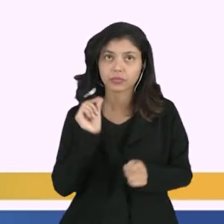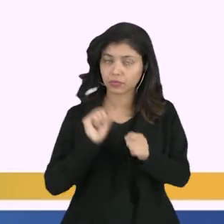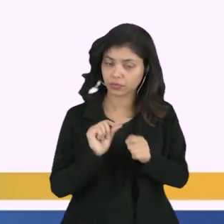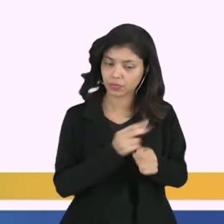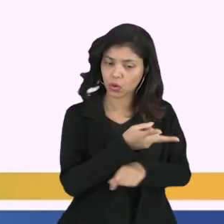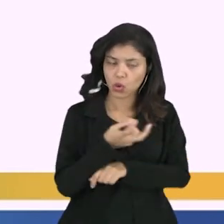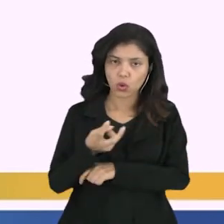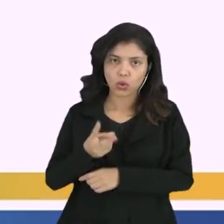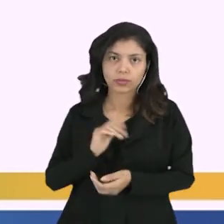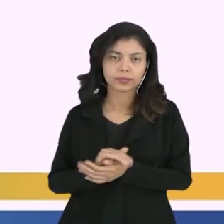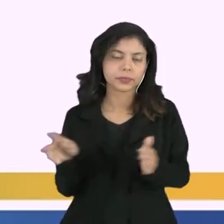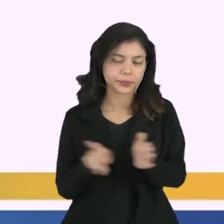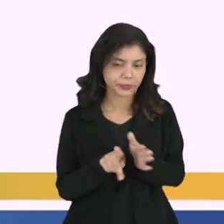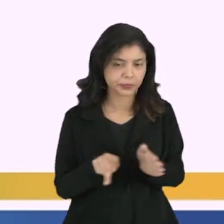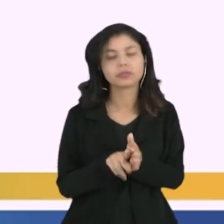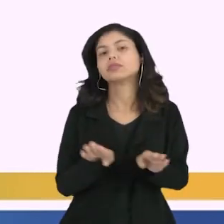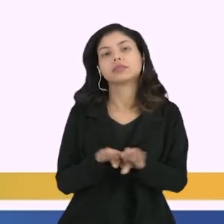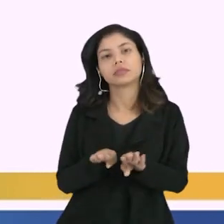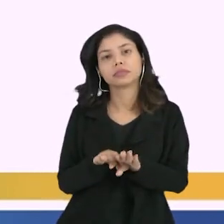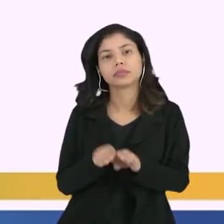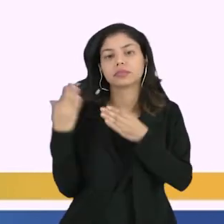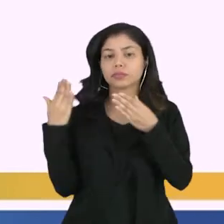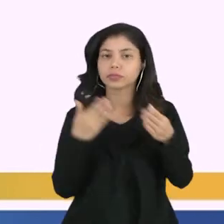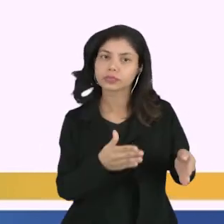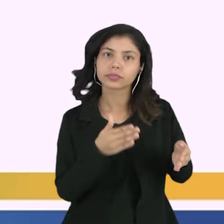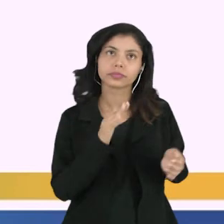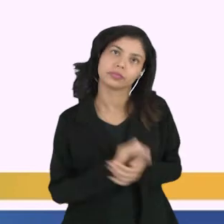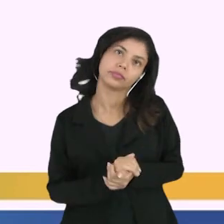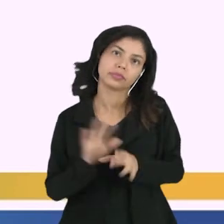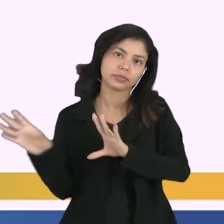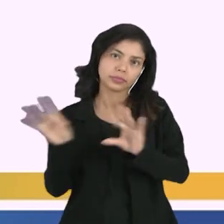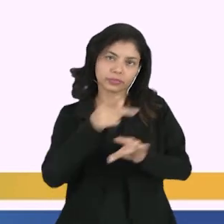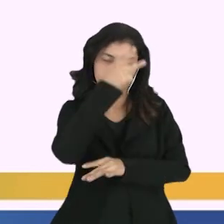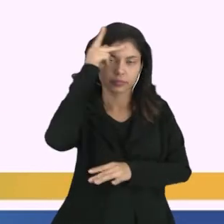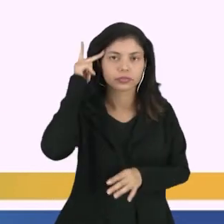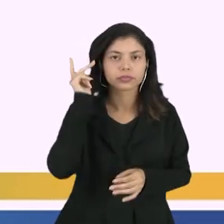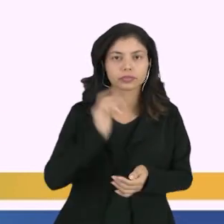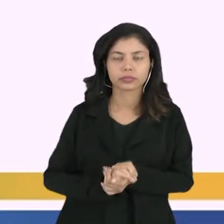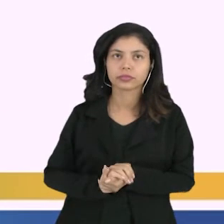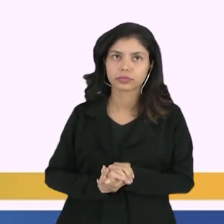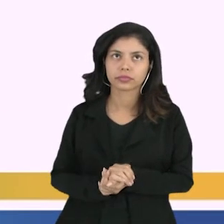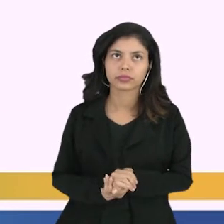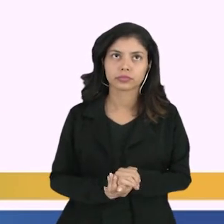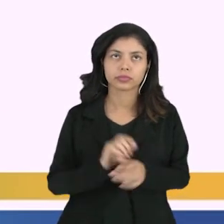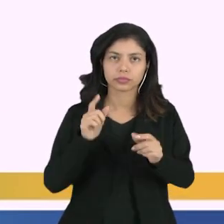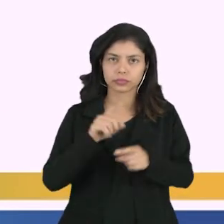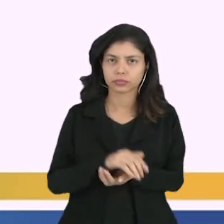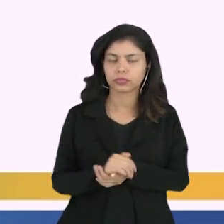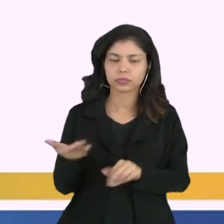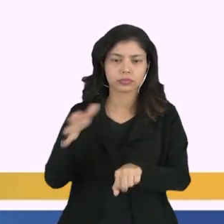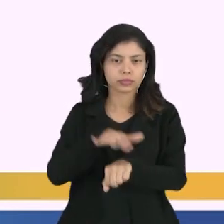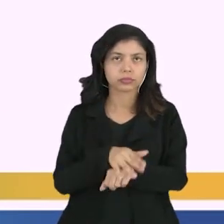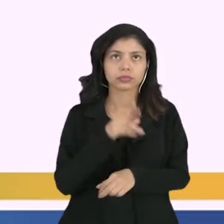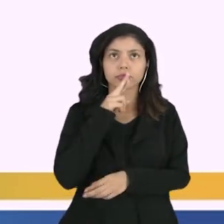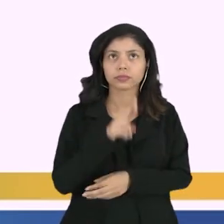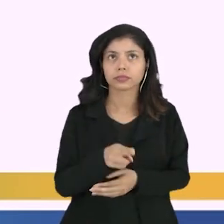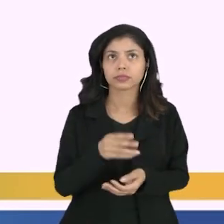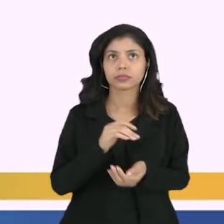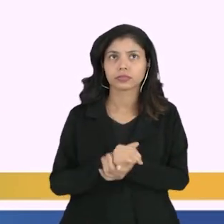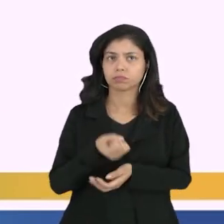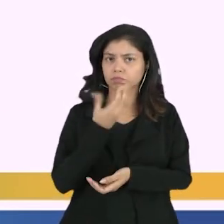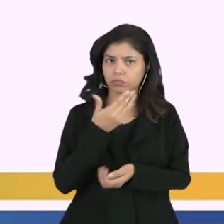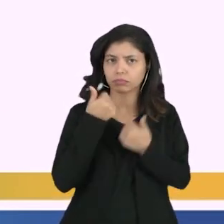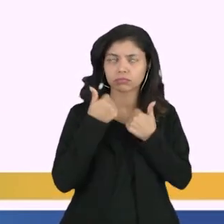a exploração, que também era um objetivo, né, que era trazer pessoas aí para a colônia, tá? Resultados positivos